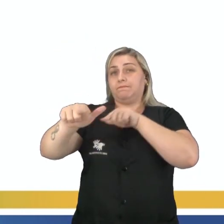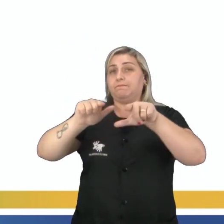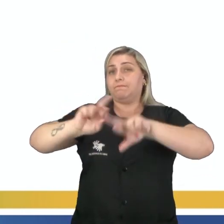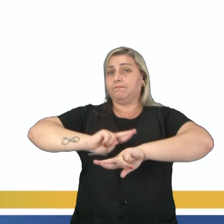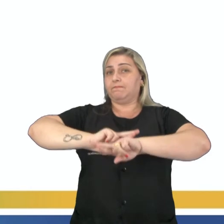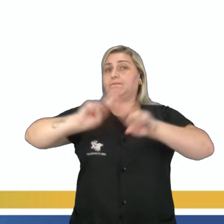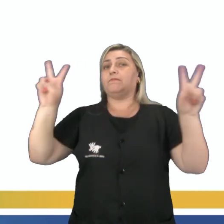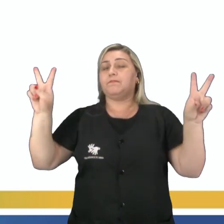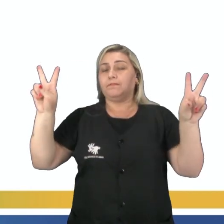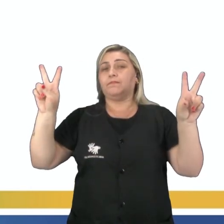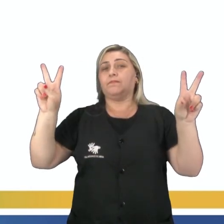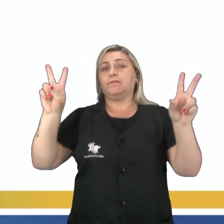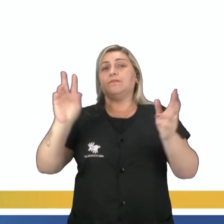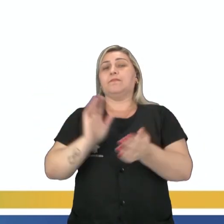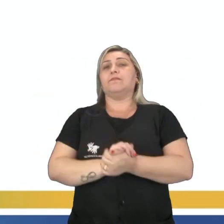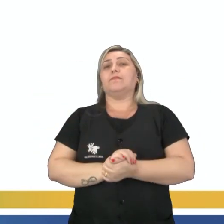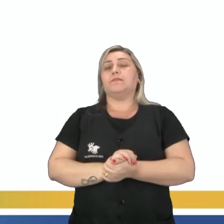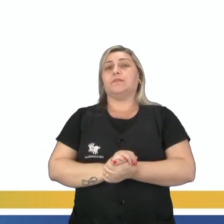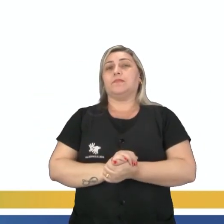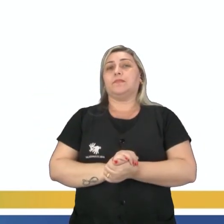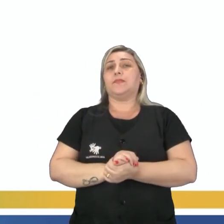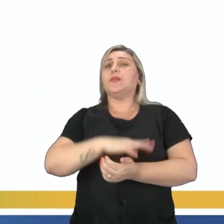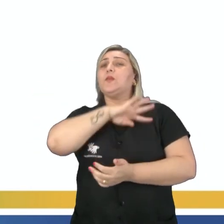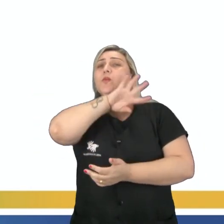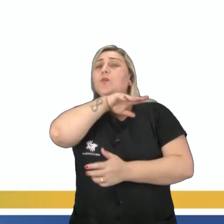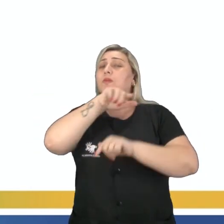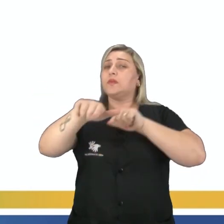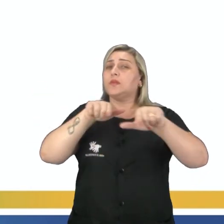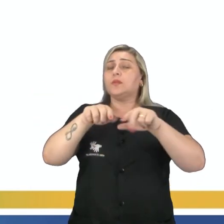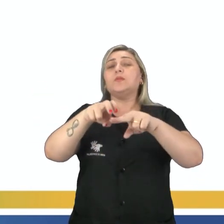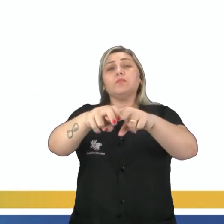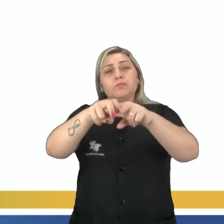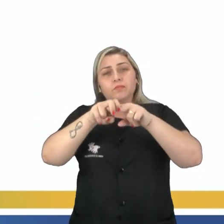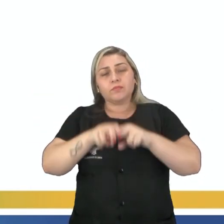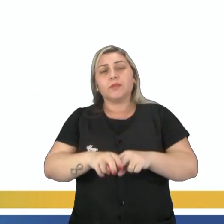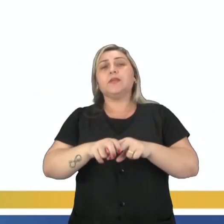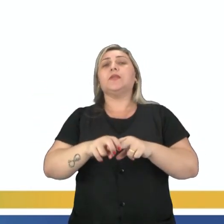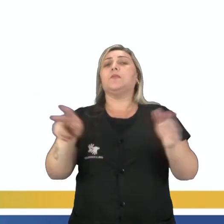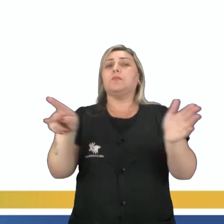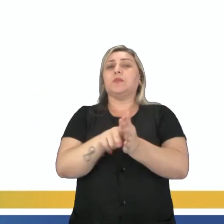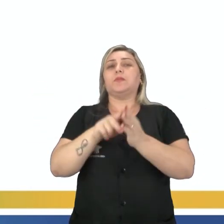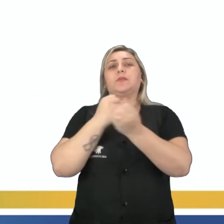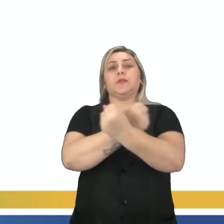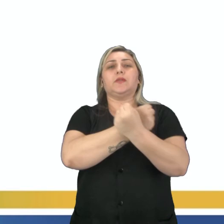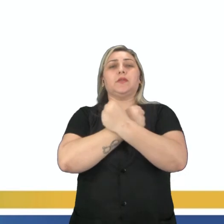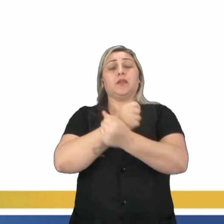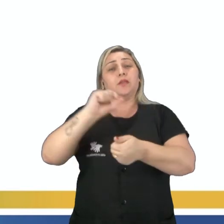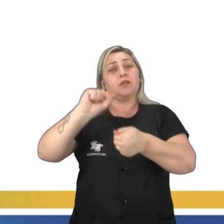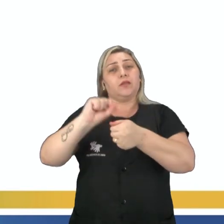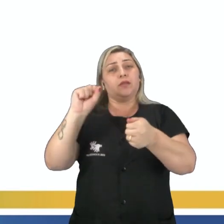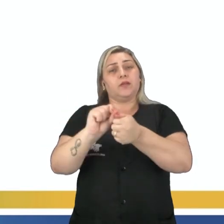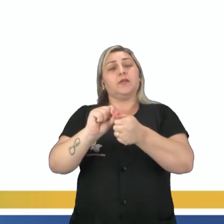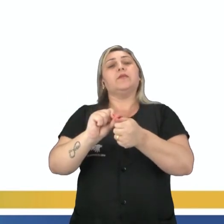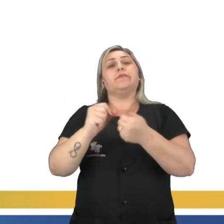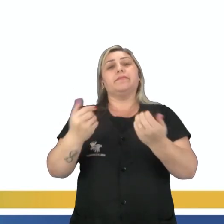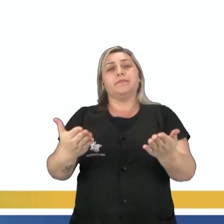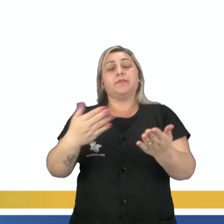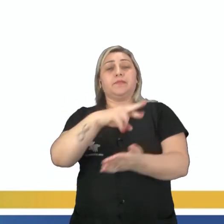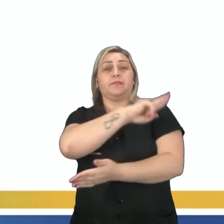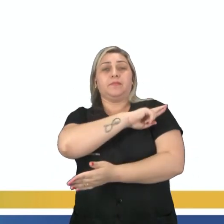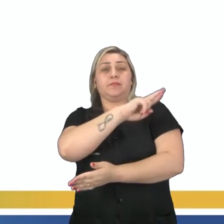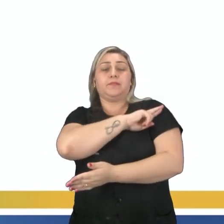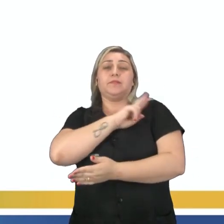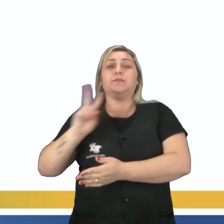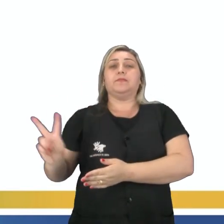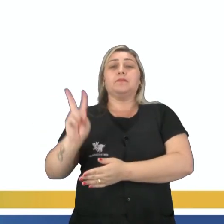né? Então, era degradante trabalhar. Por isso que ficava nas mãos dos escravos o trabalho, né? Eles